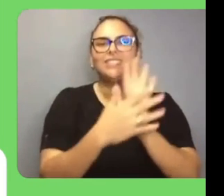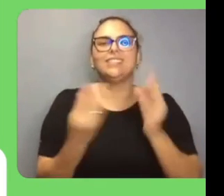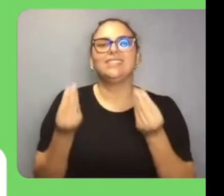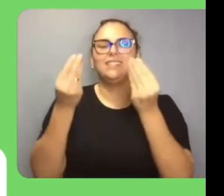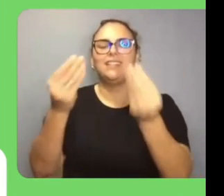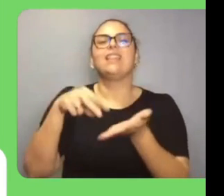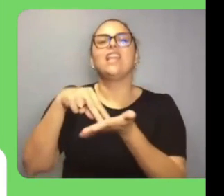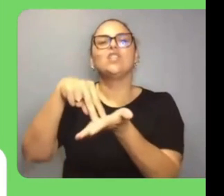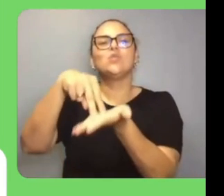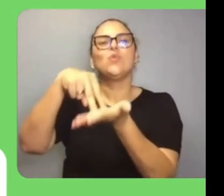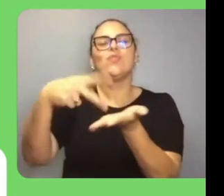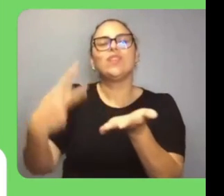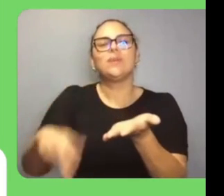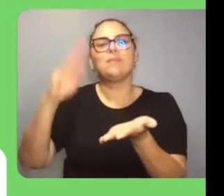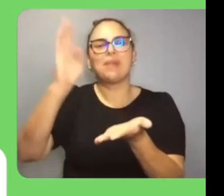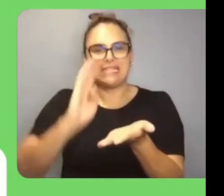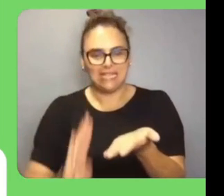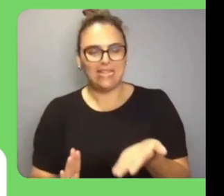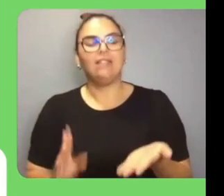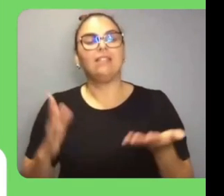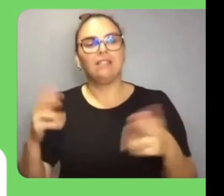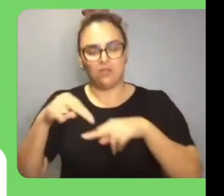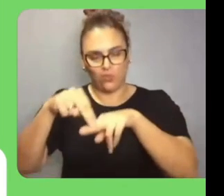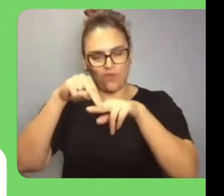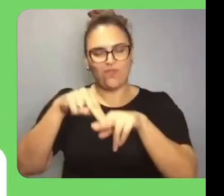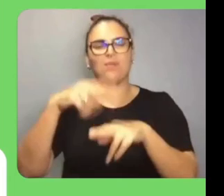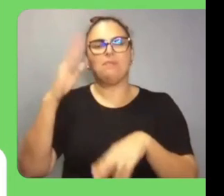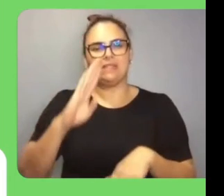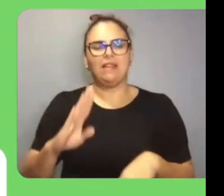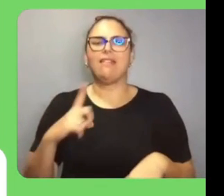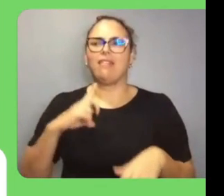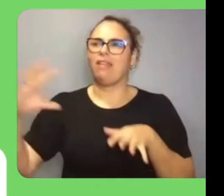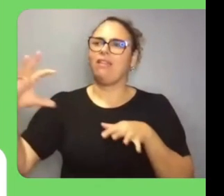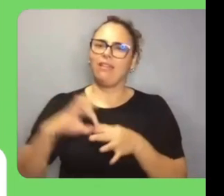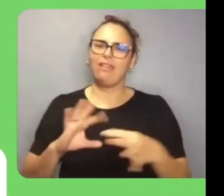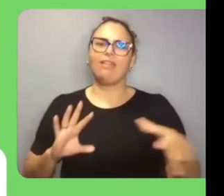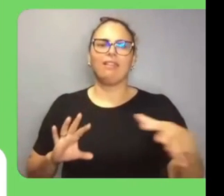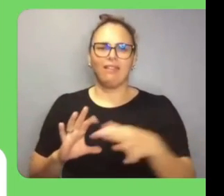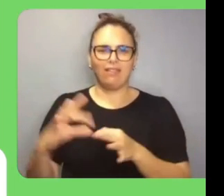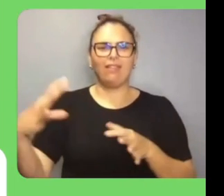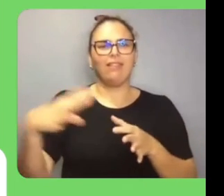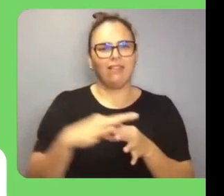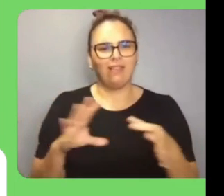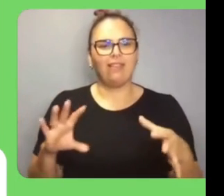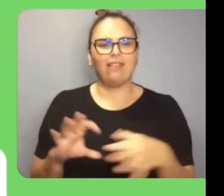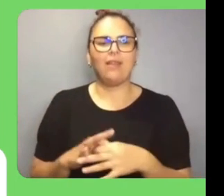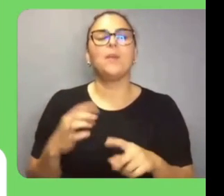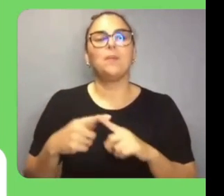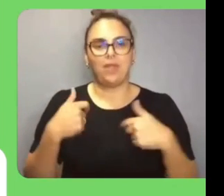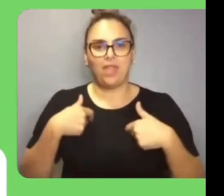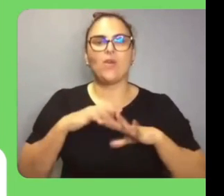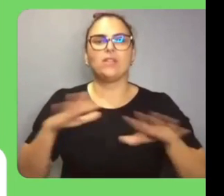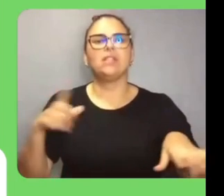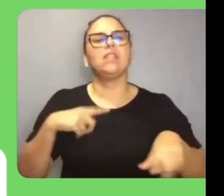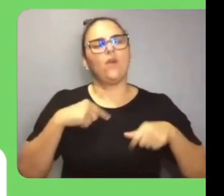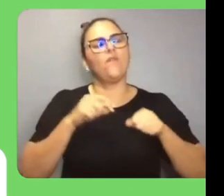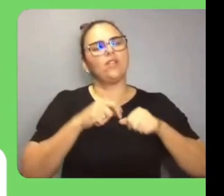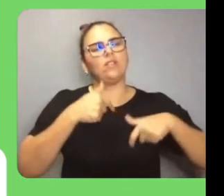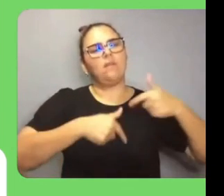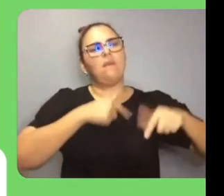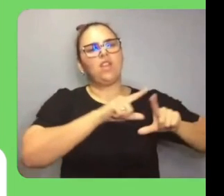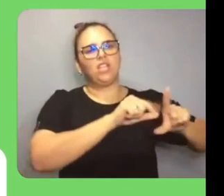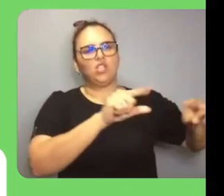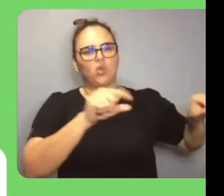entendeu? Então, a gente está nessas conexões muito legais, porque a gente também está nesse lugar de... Eu faço essa coisa da curadoria, tipo, a